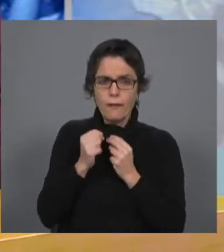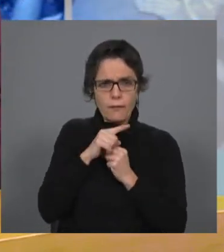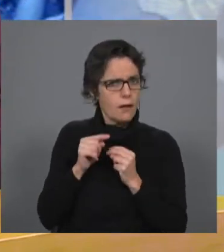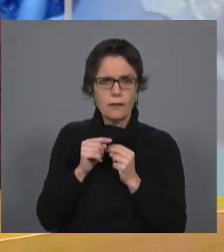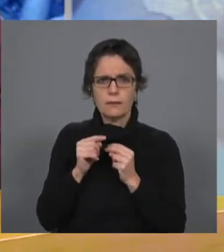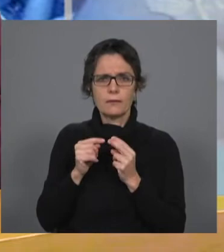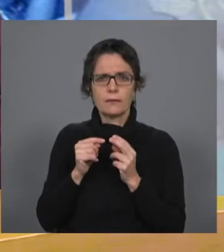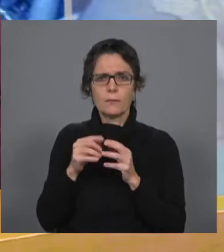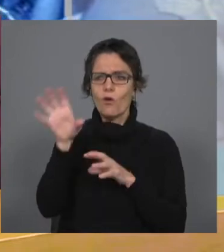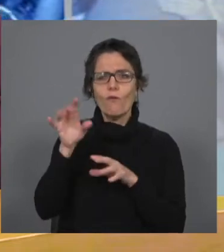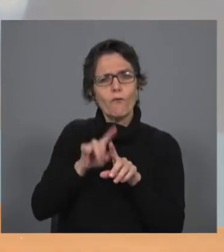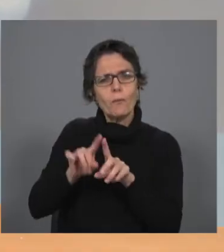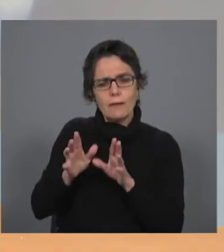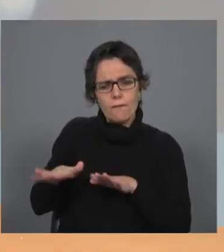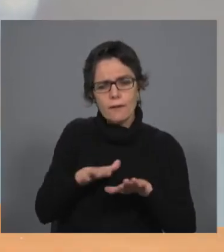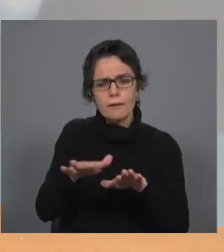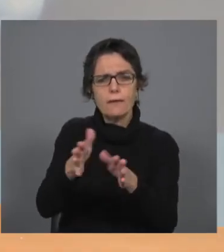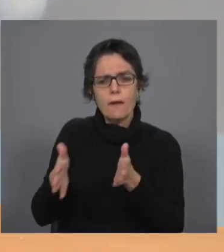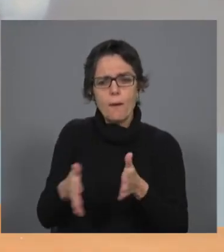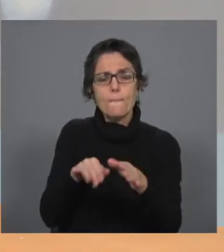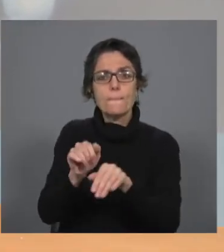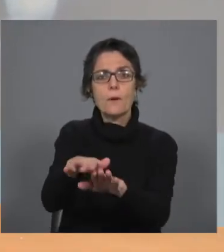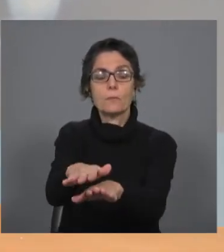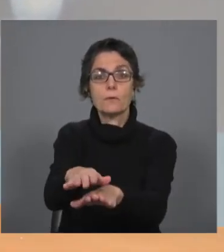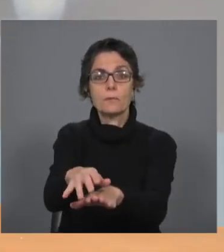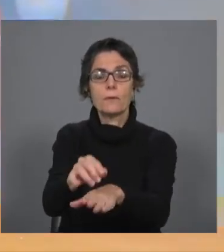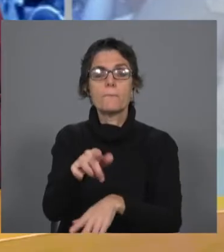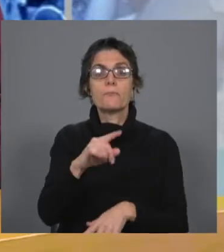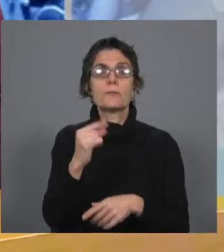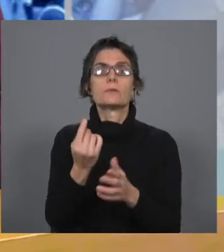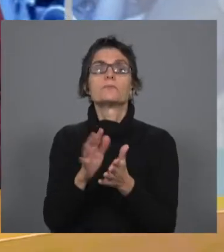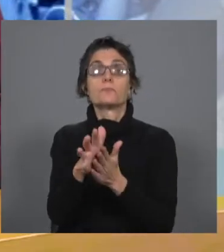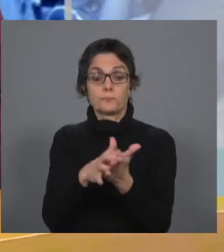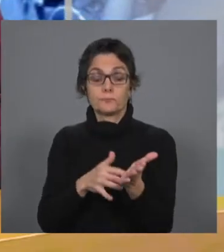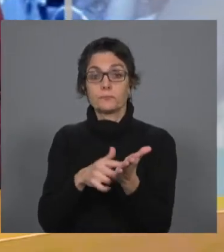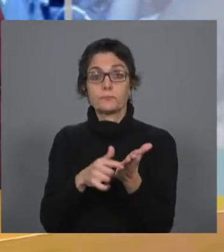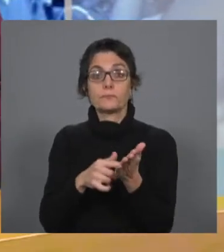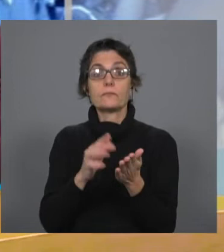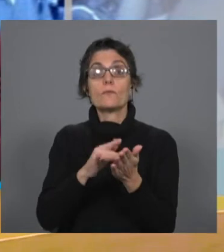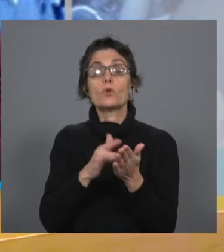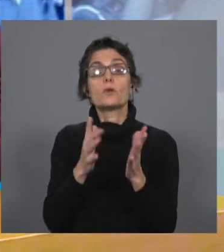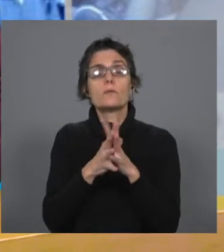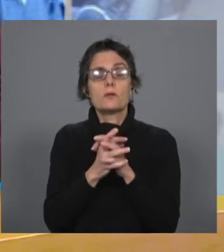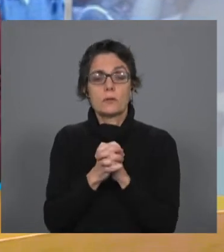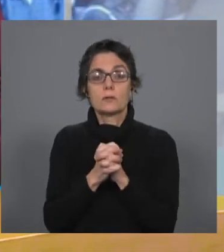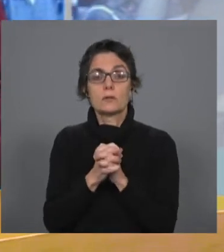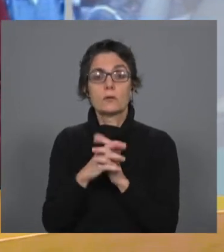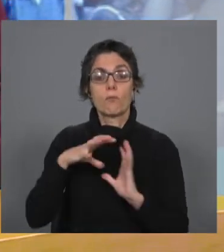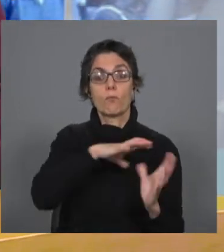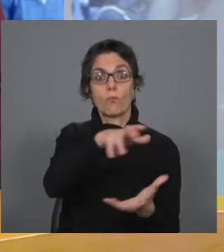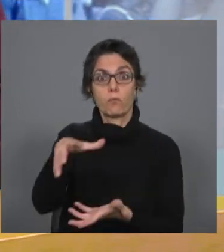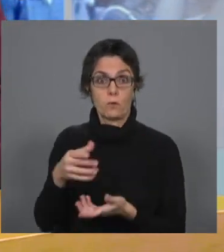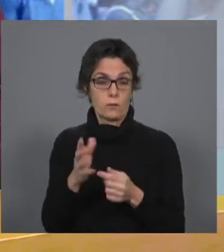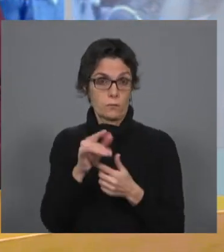caminharmos. É, por exemplo, muito interessante o sinal que passa despercebido nos lecionários e nos livros das orações universais, porque